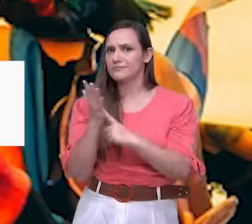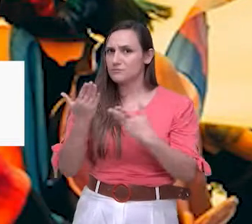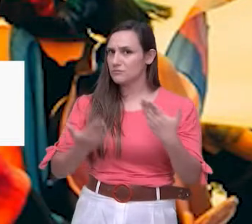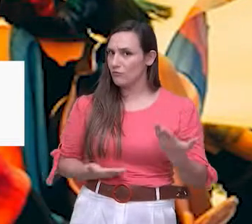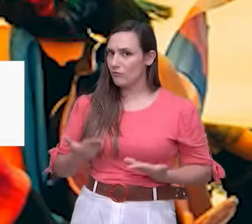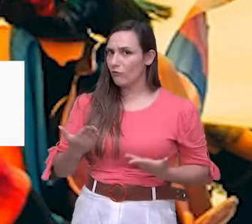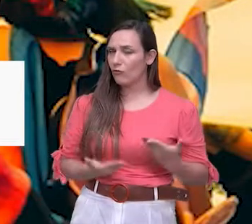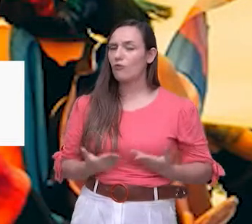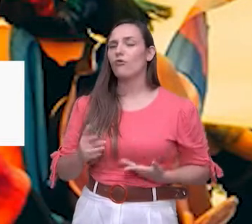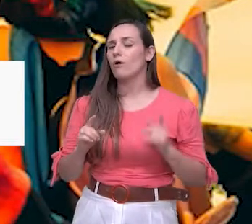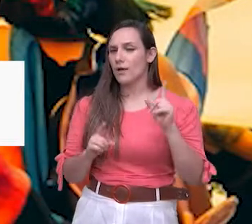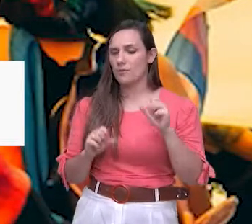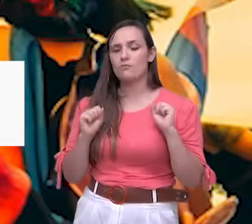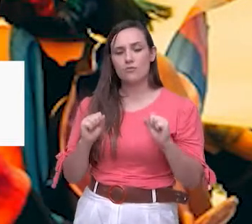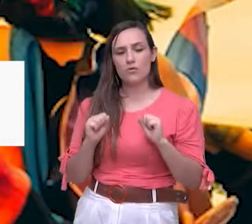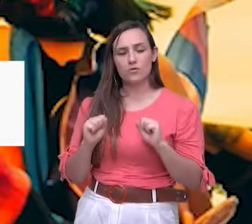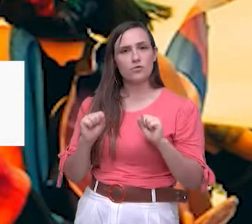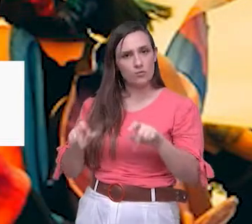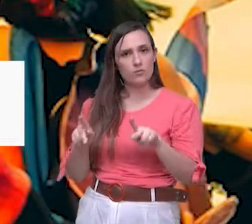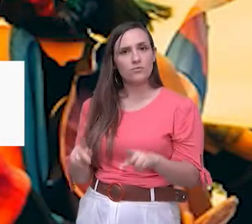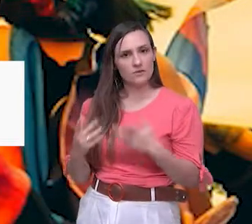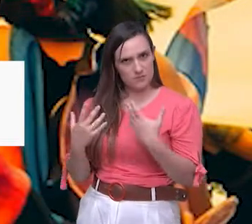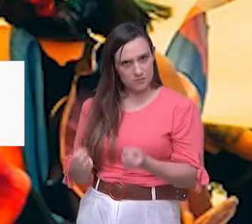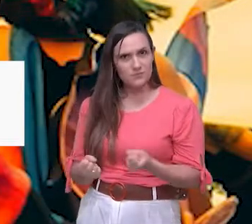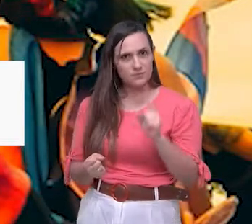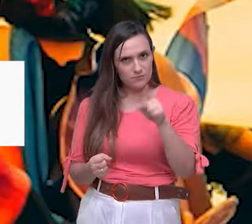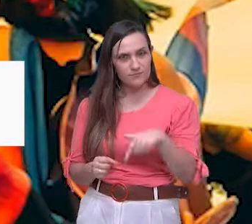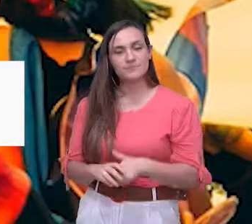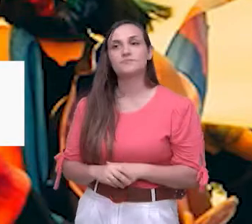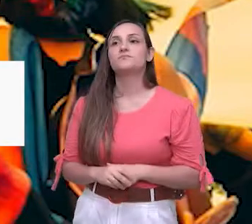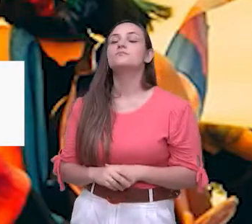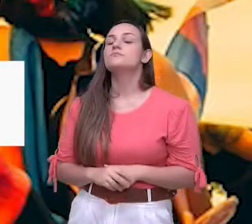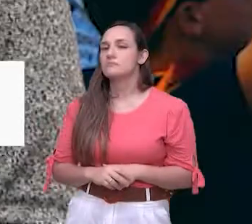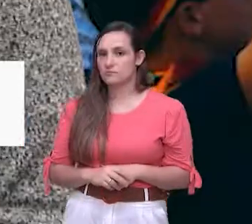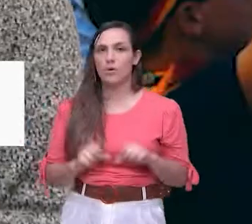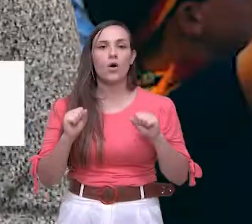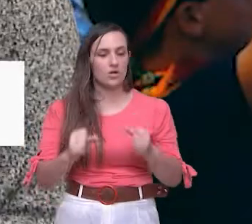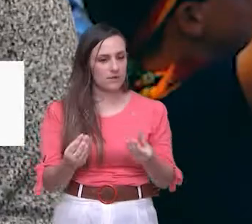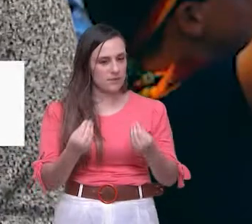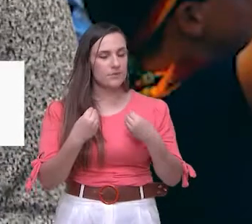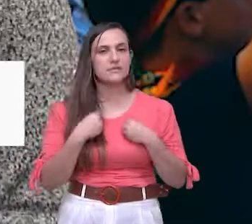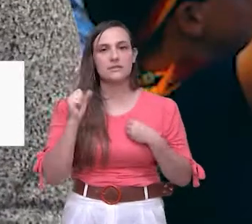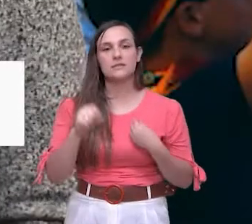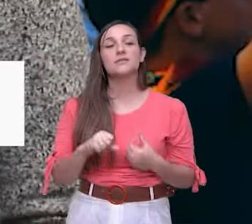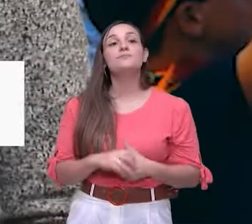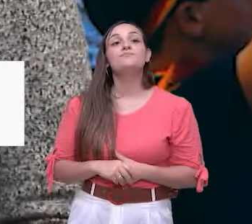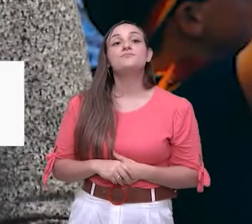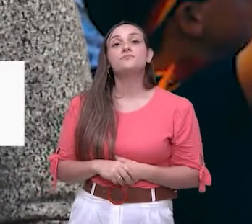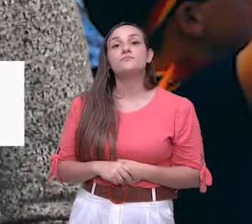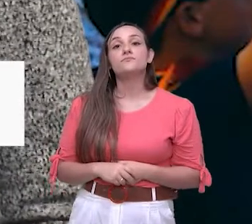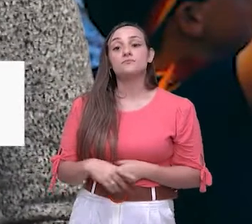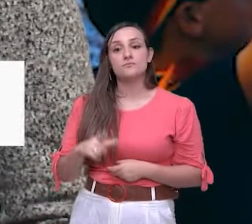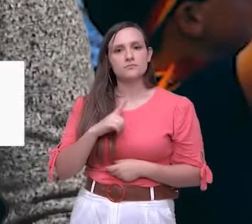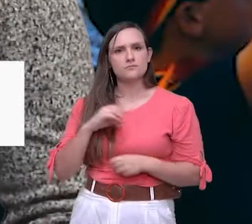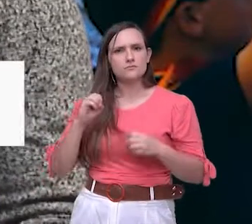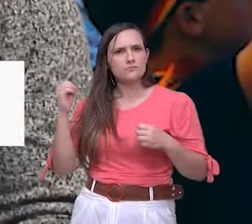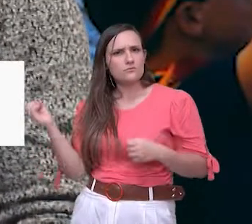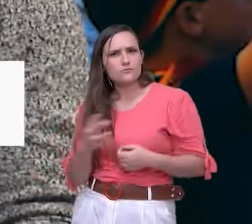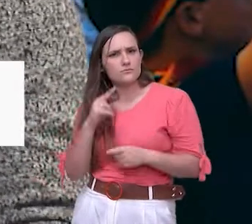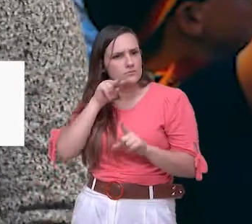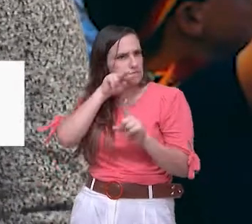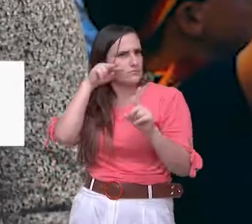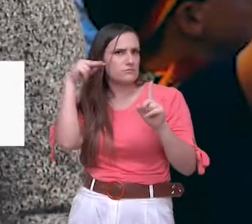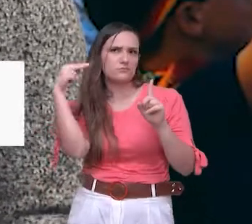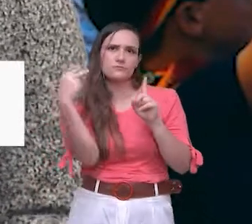mas ele tem uma série de serviços que entregue para essa parcela da população exatamente né a sobre a